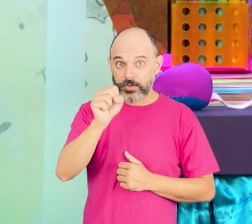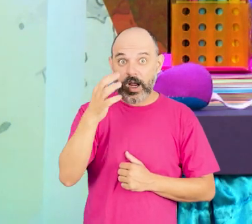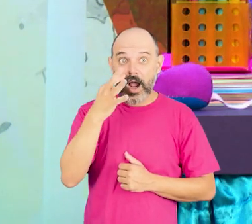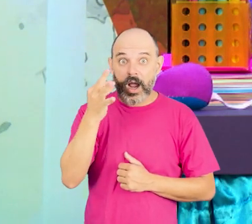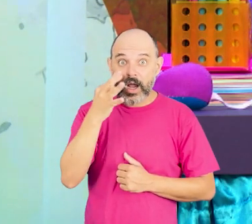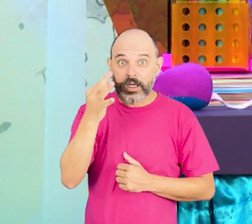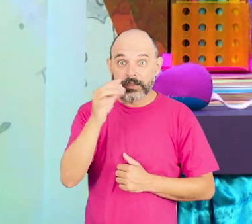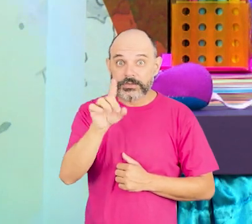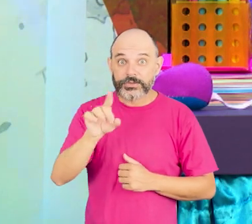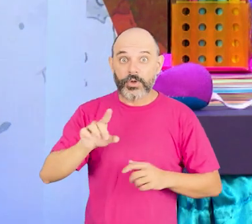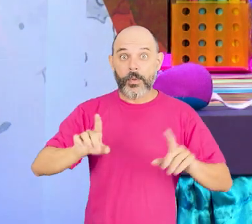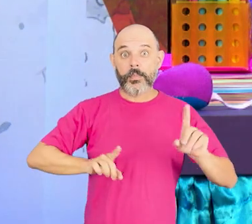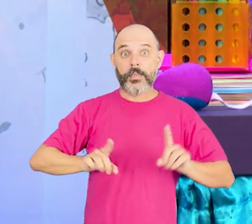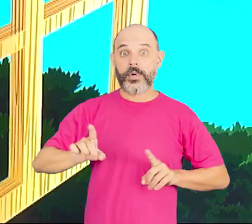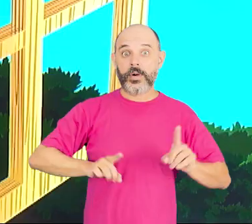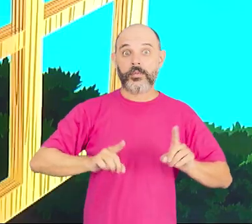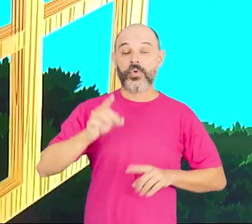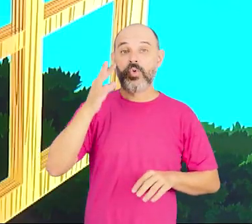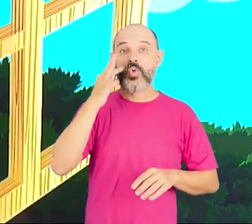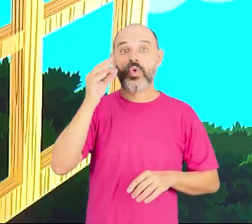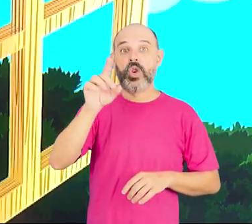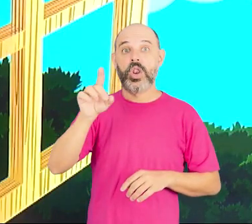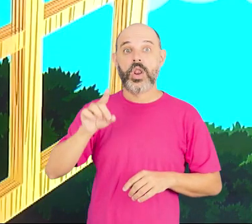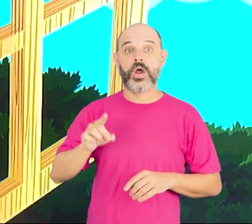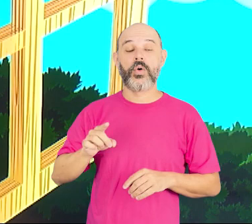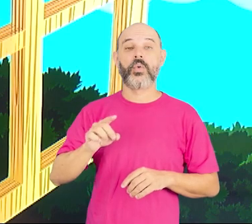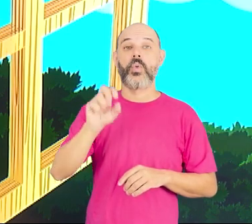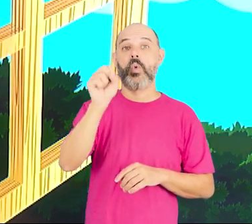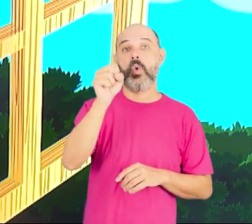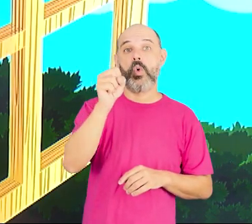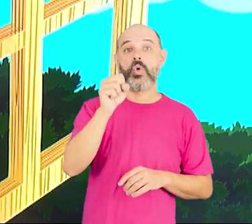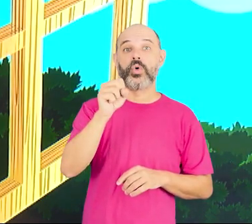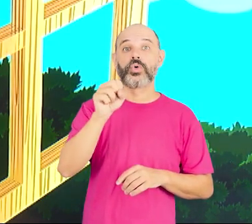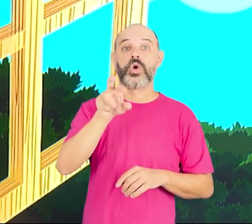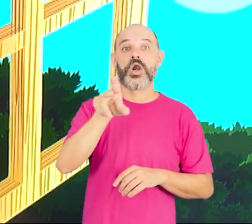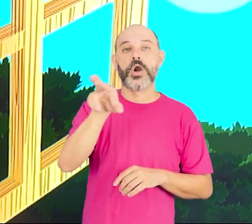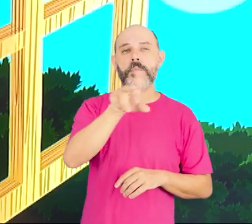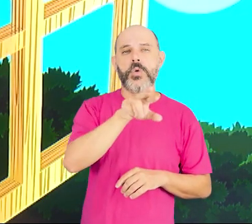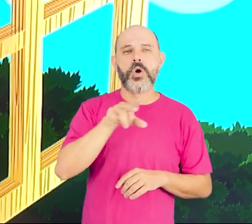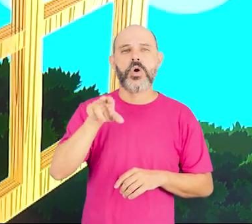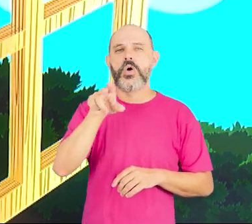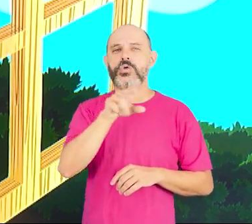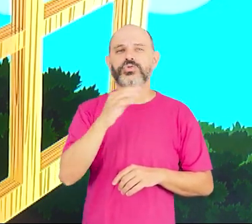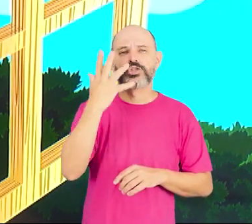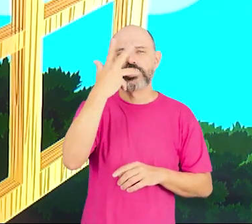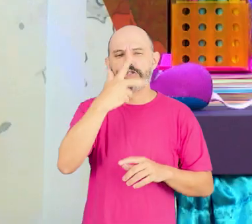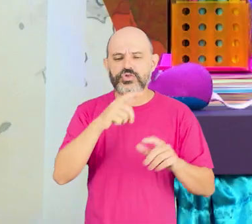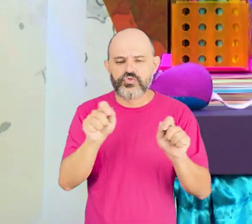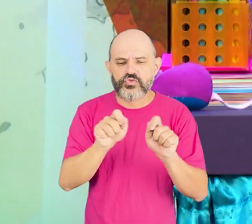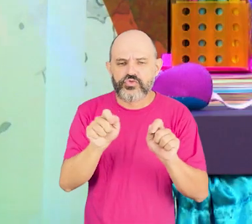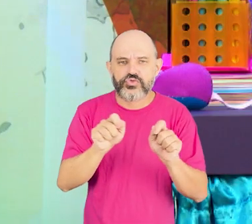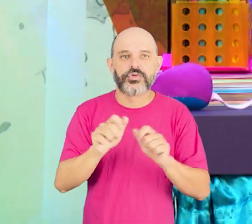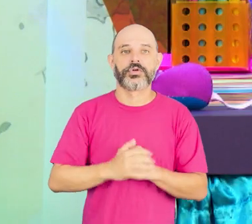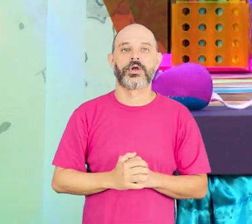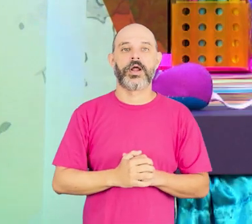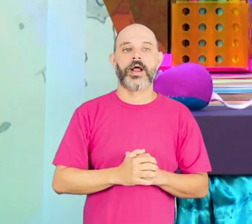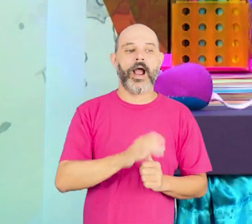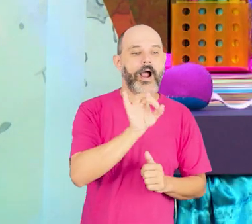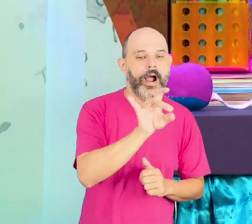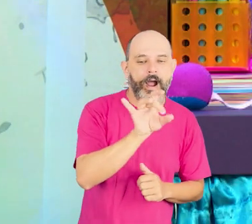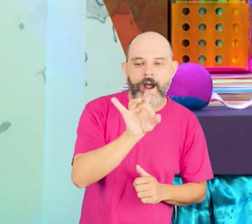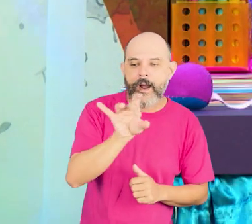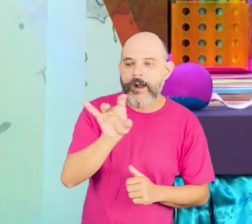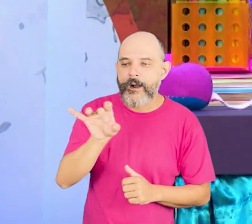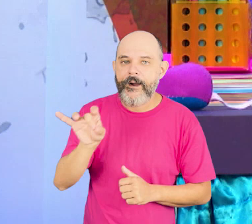1, 2, 3, 4, 5, 6, 7, 8 ratinhos priminhos do Léo. 8 irmãozinhos lindinhos fofinhos. Cada um de